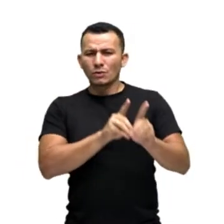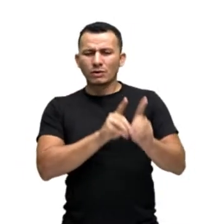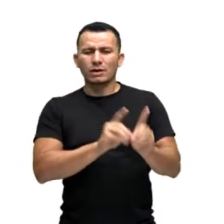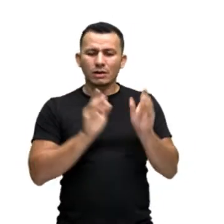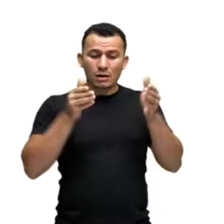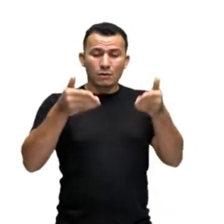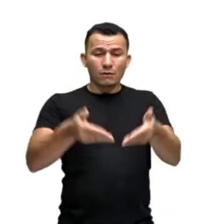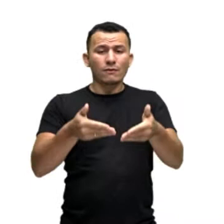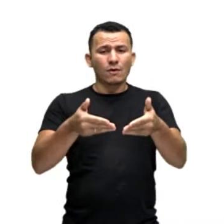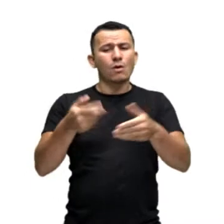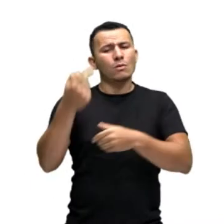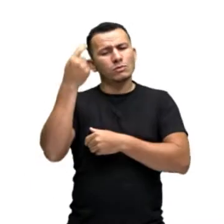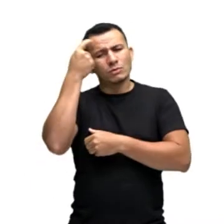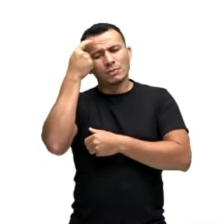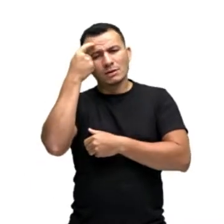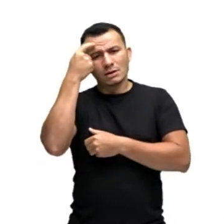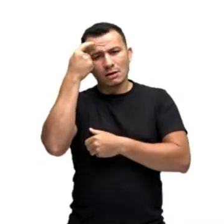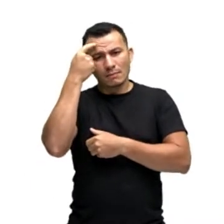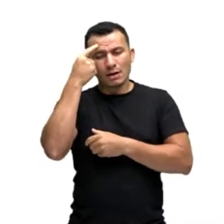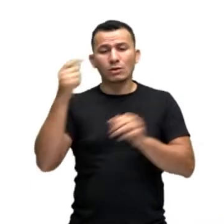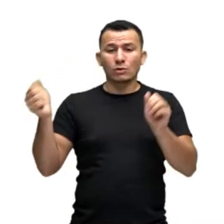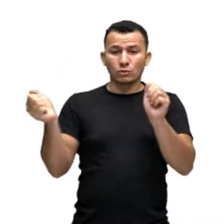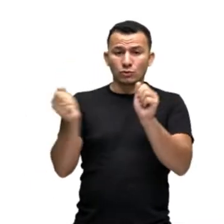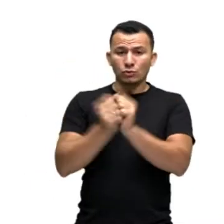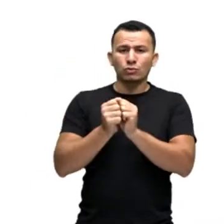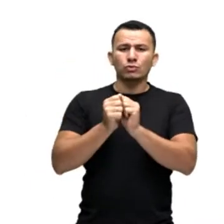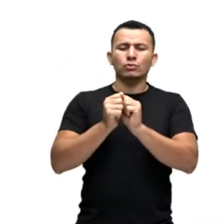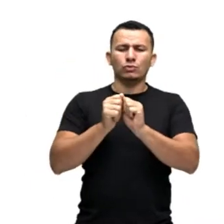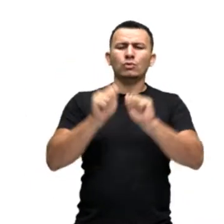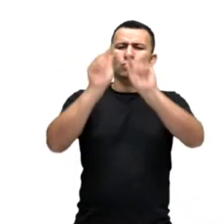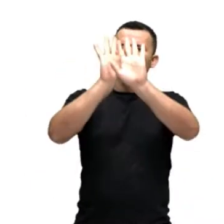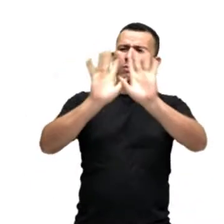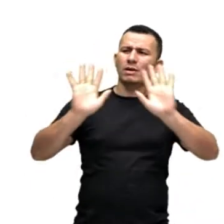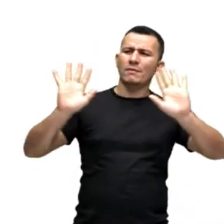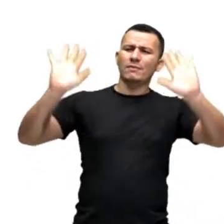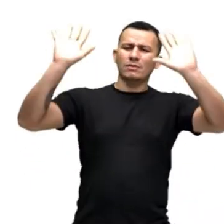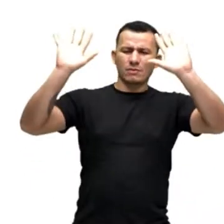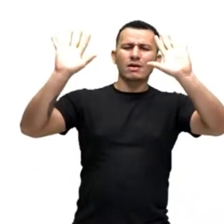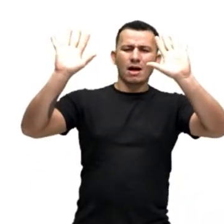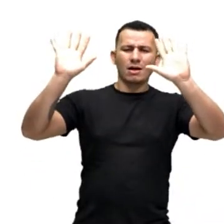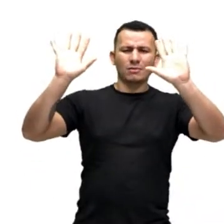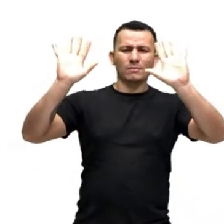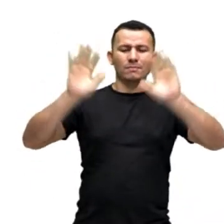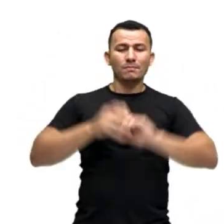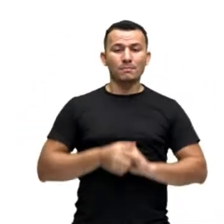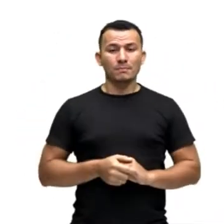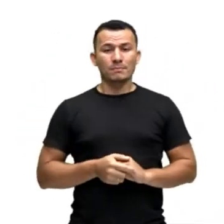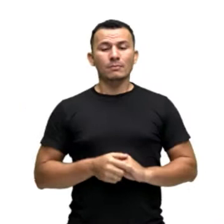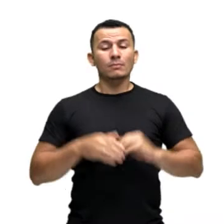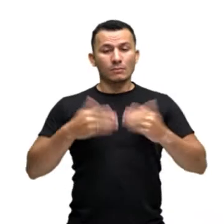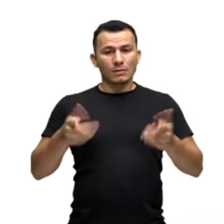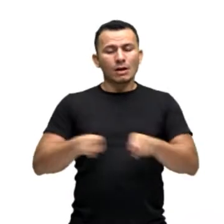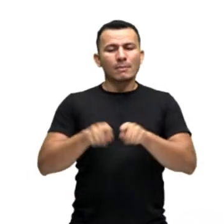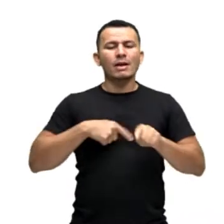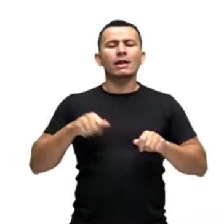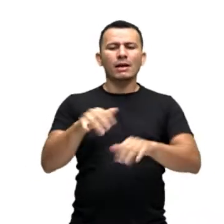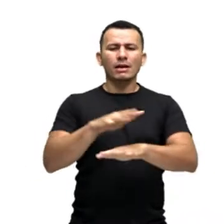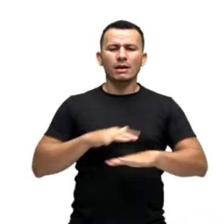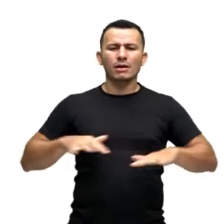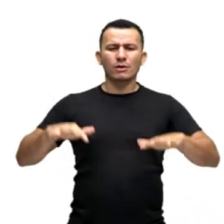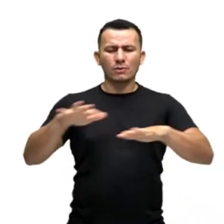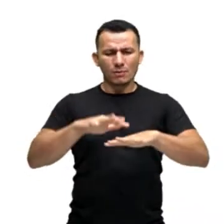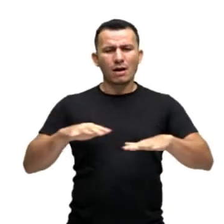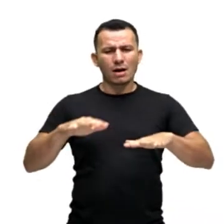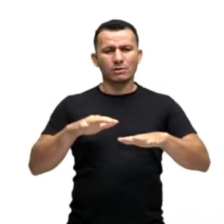pensamento relacionados com a esfera do Sobrenatural Divino sagrado e transcendental além de rituais e códigos